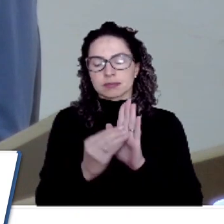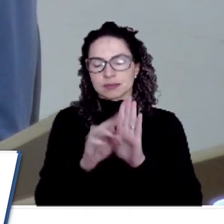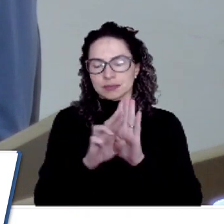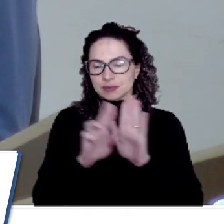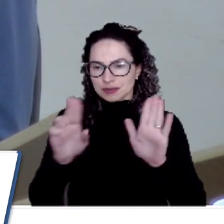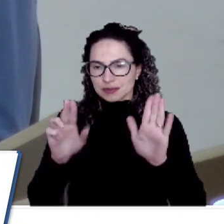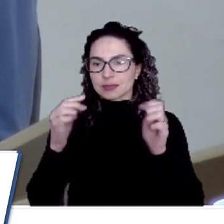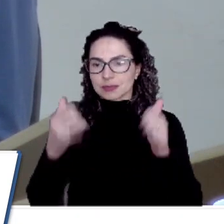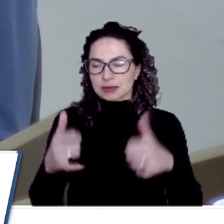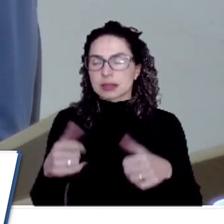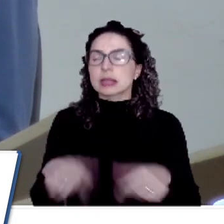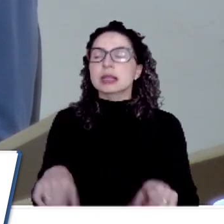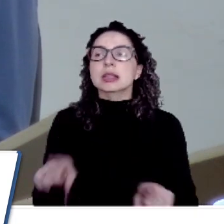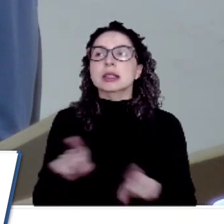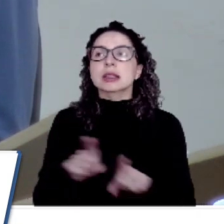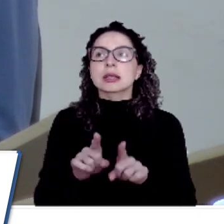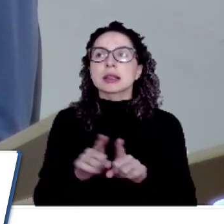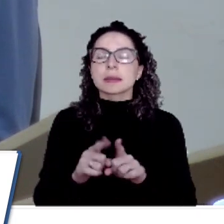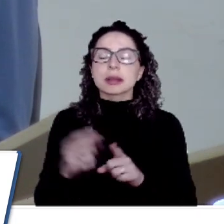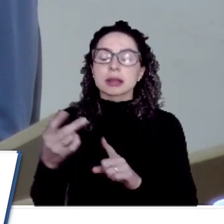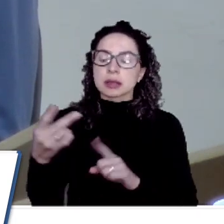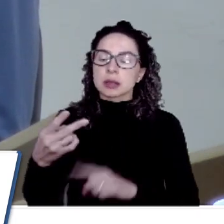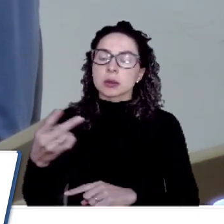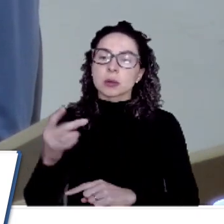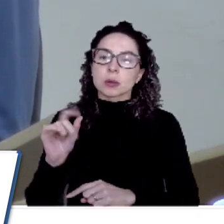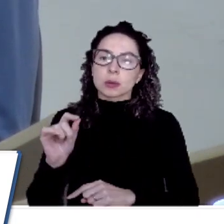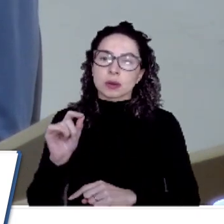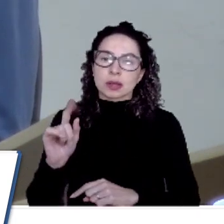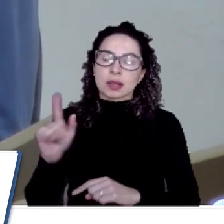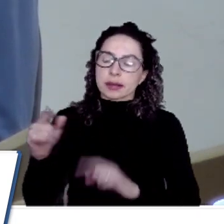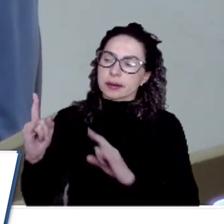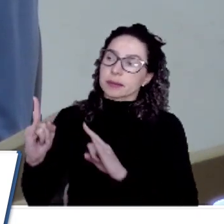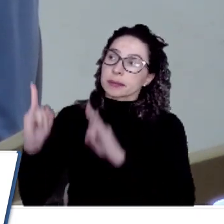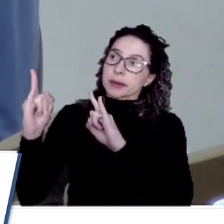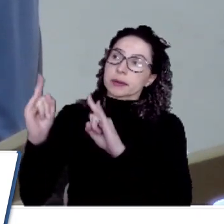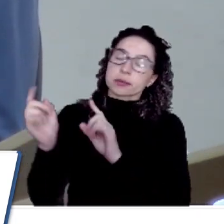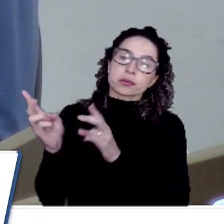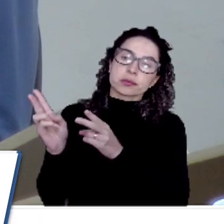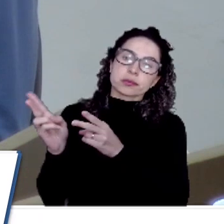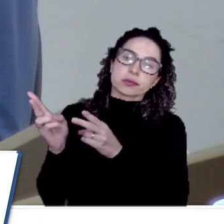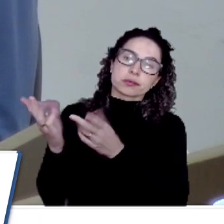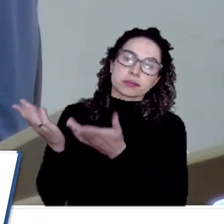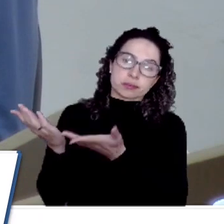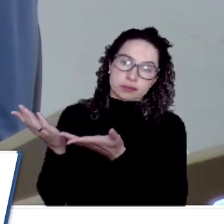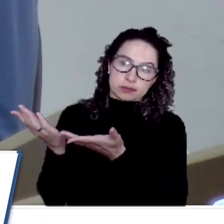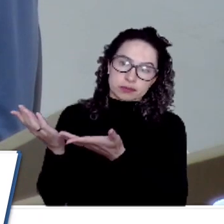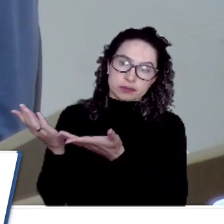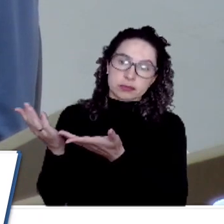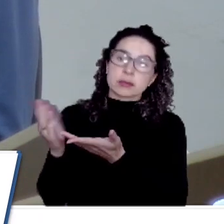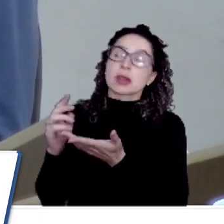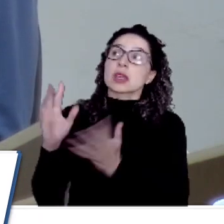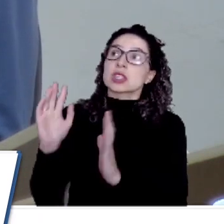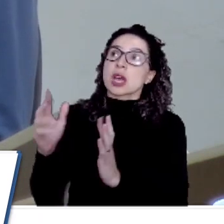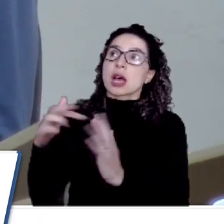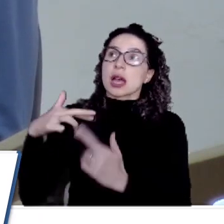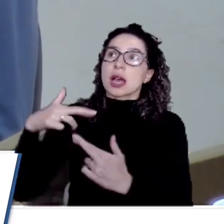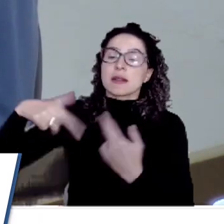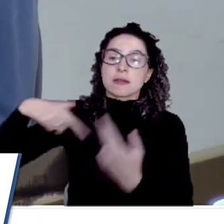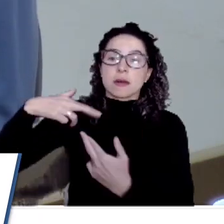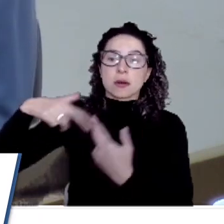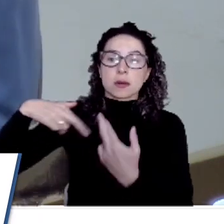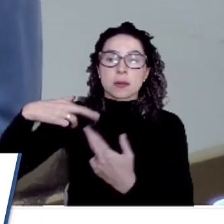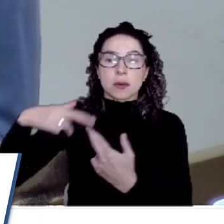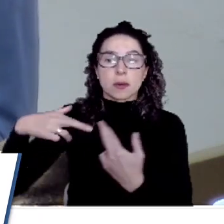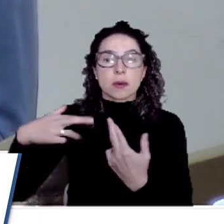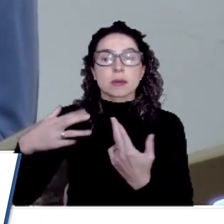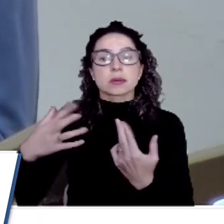uma segunda coisa é que o prédio está lá. O prédio está lá, está reformado. E uma coisa